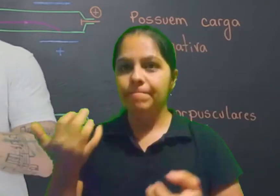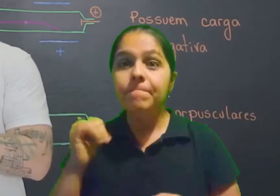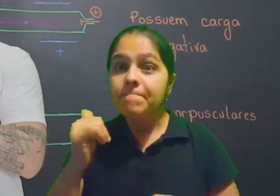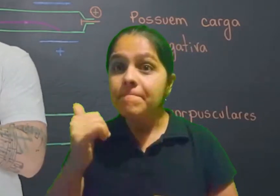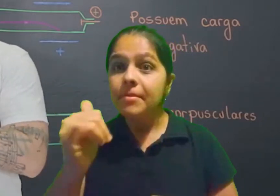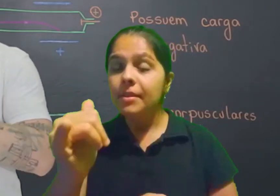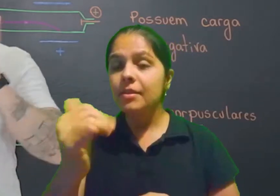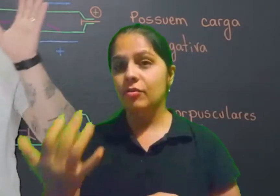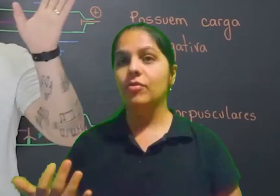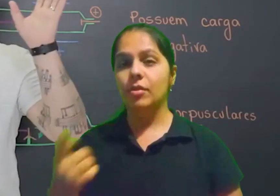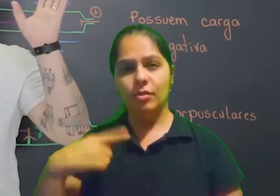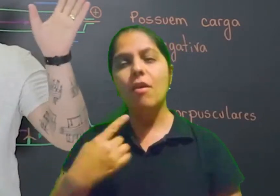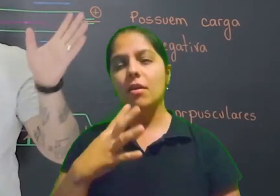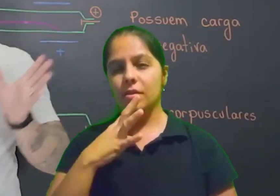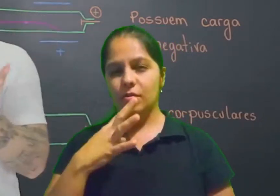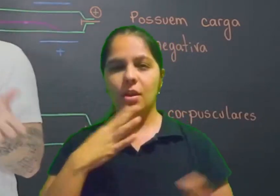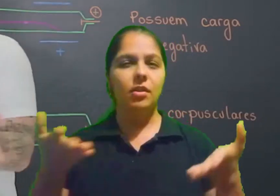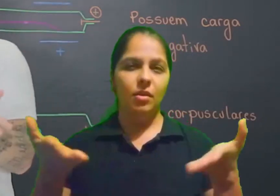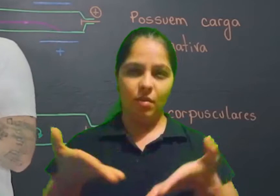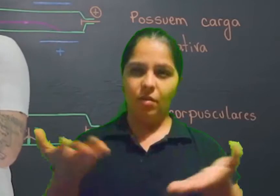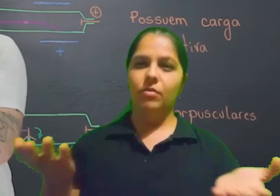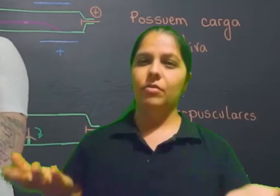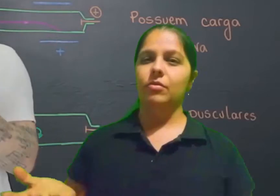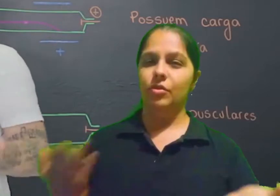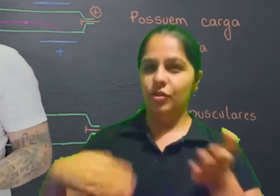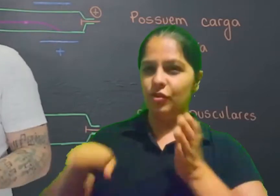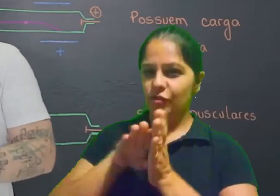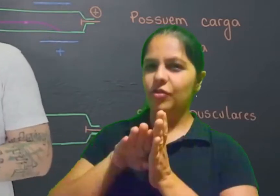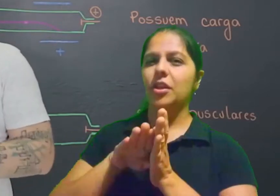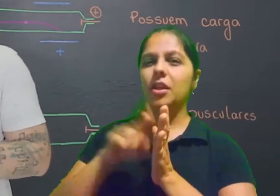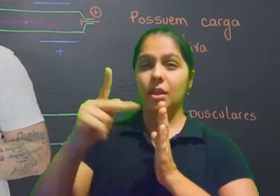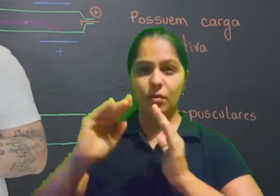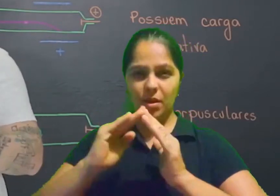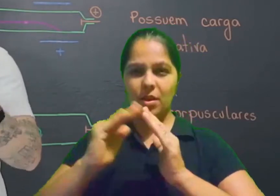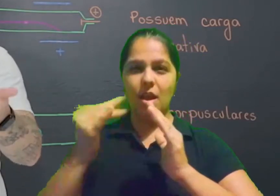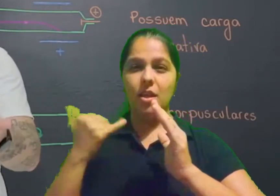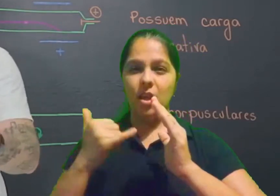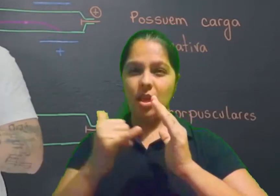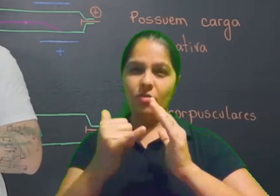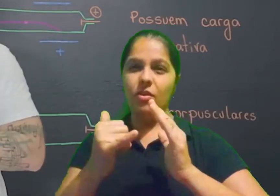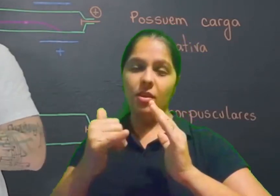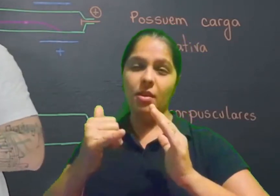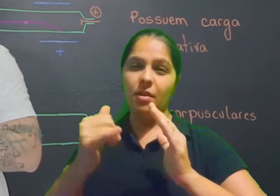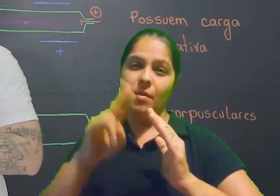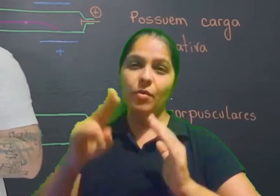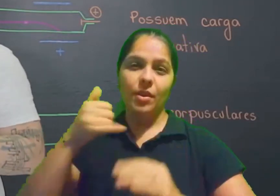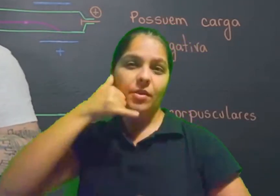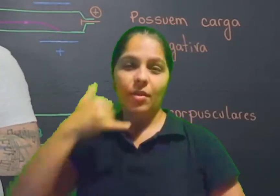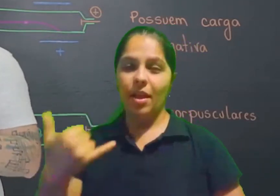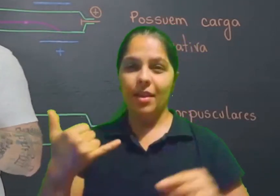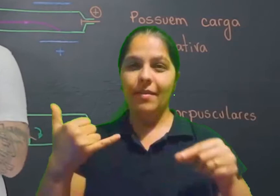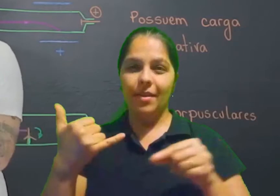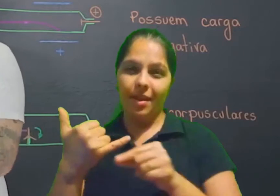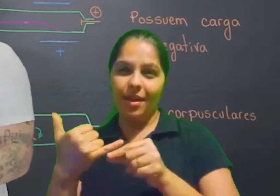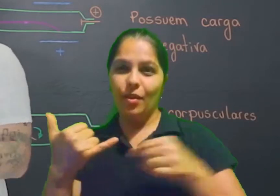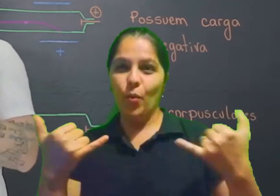energia elétrica que a gente conhece hoje aí, que chega a energia na sua casa para carregar o seu aparelho celular, ou